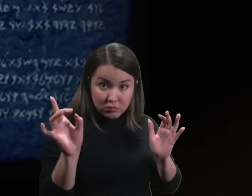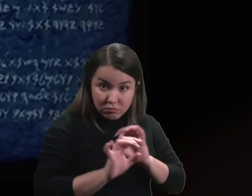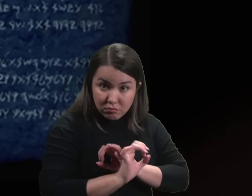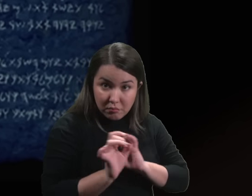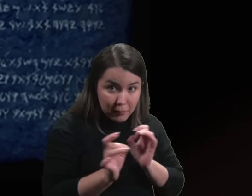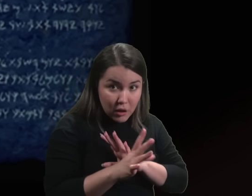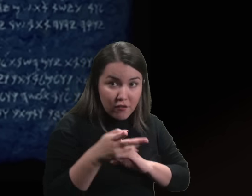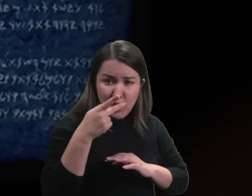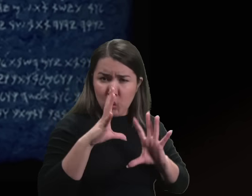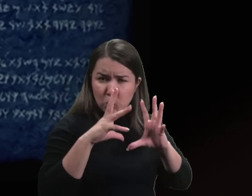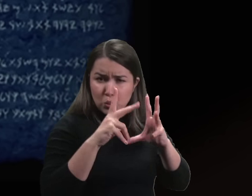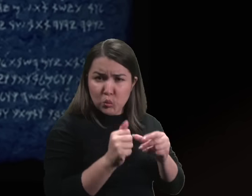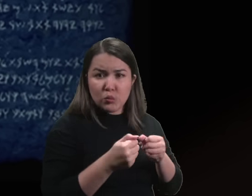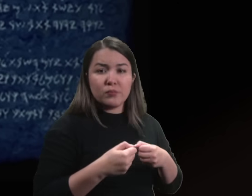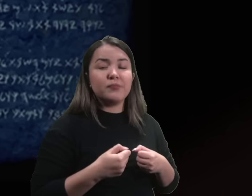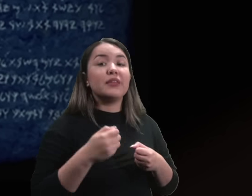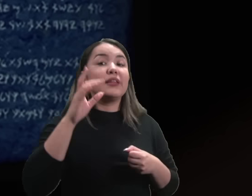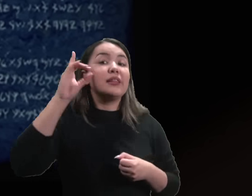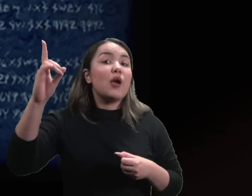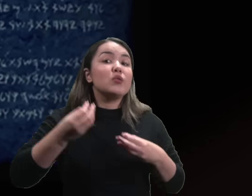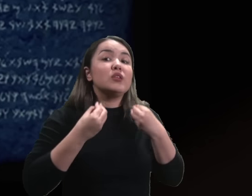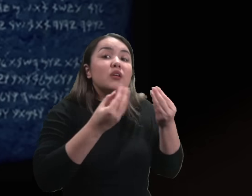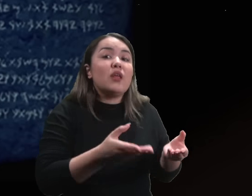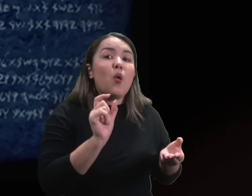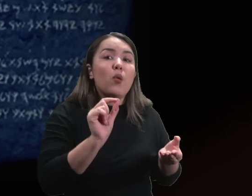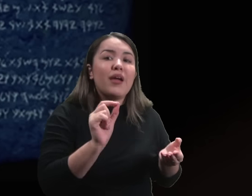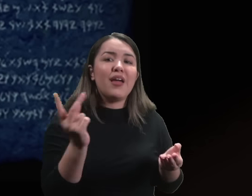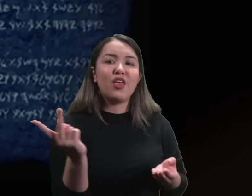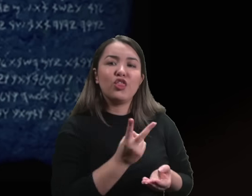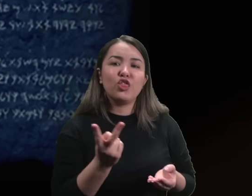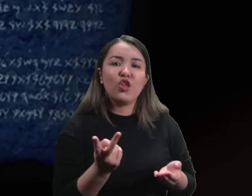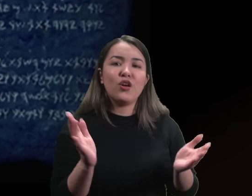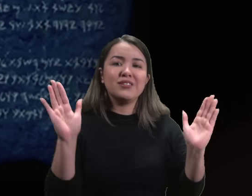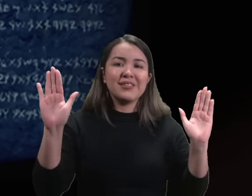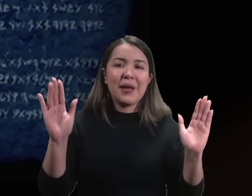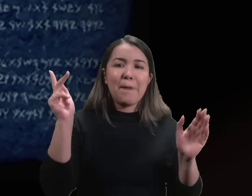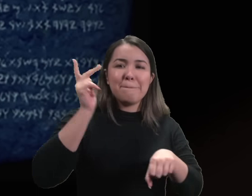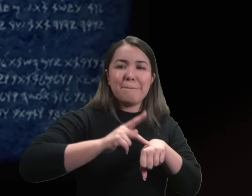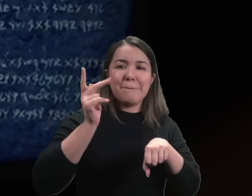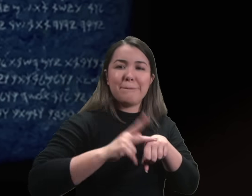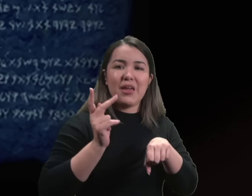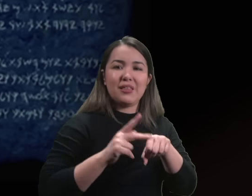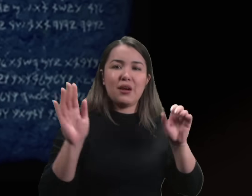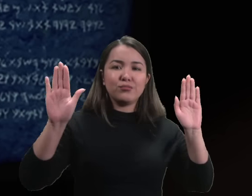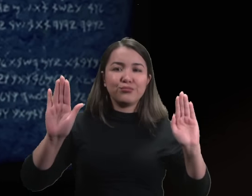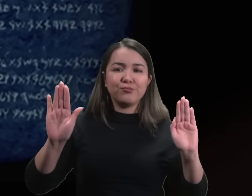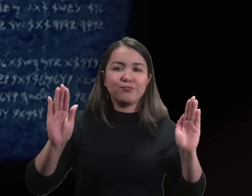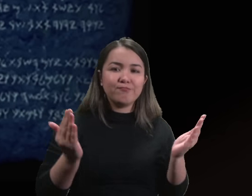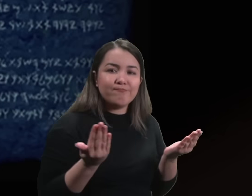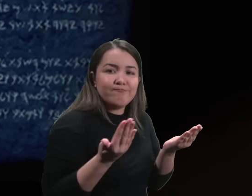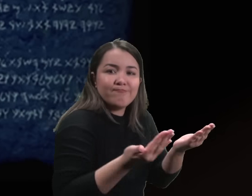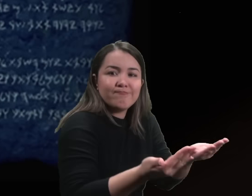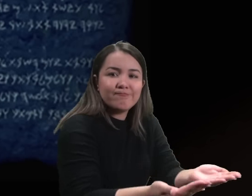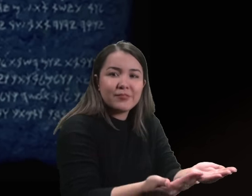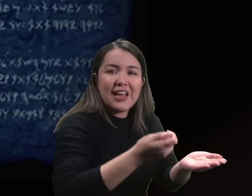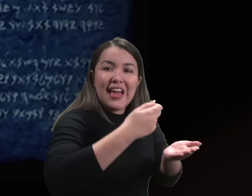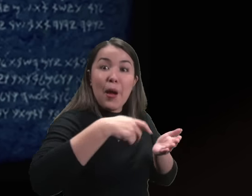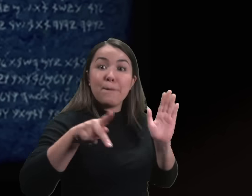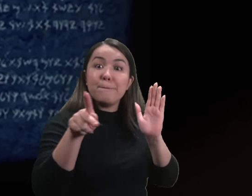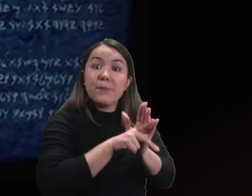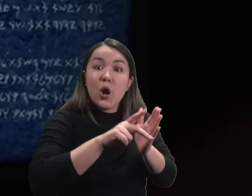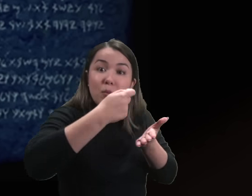Sinai deu a Moisés as duas Tábuas do Testemunho as Tábuas de pedra escritas